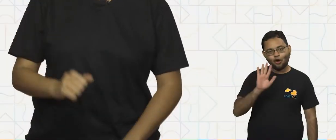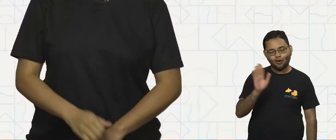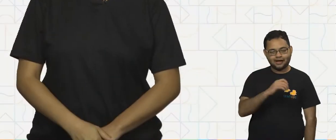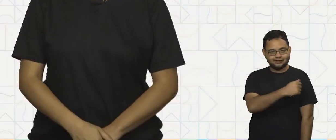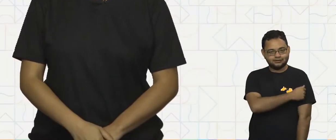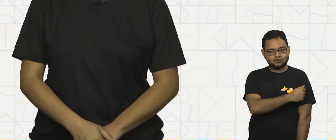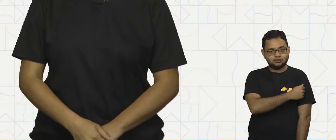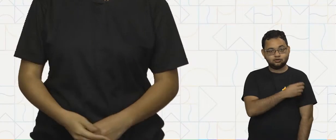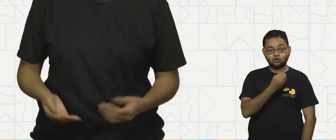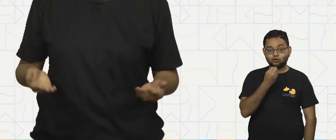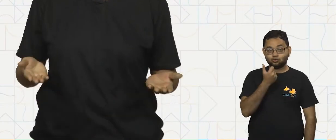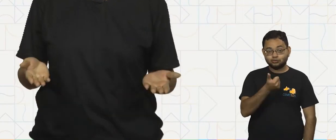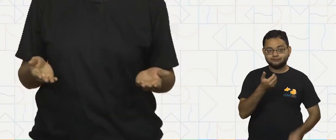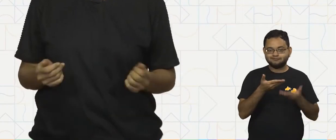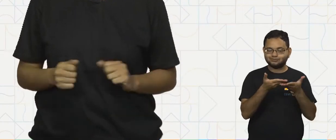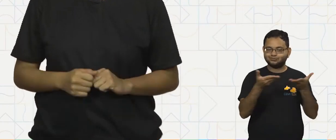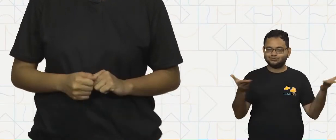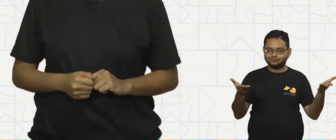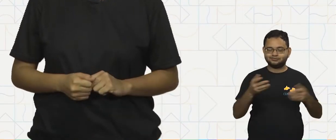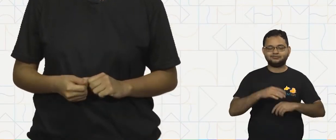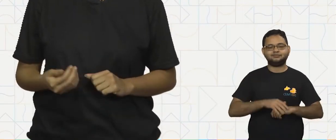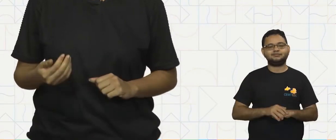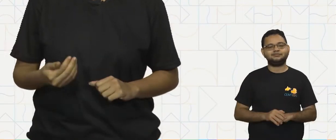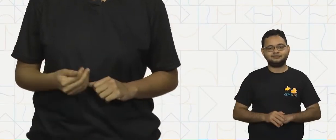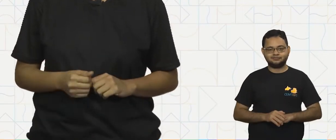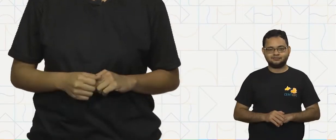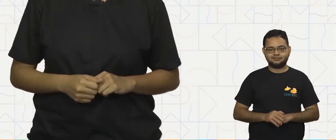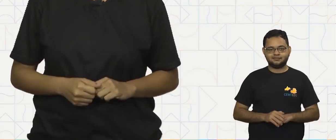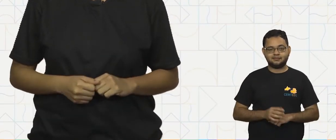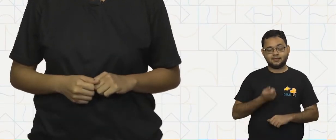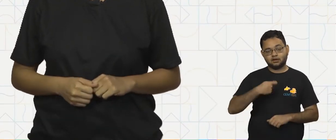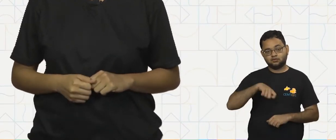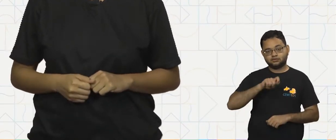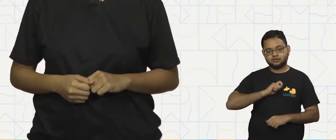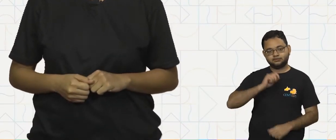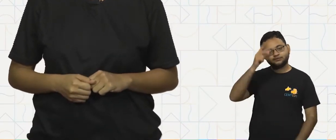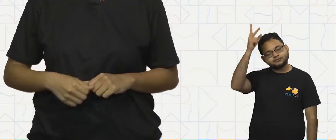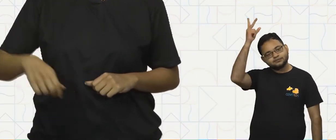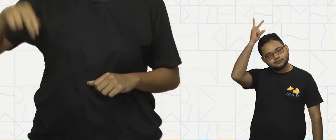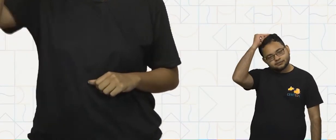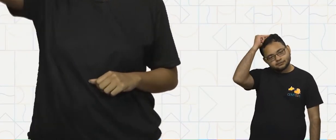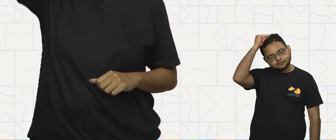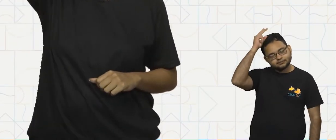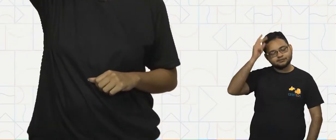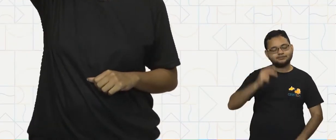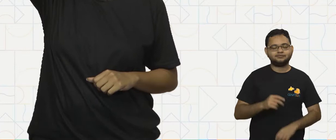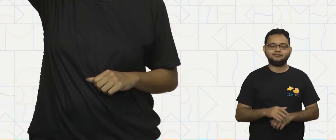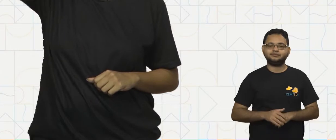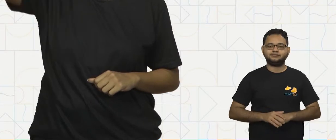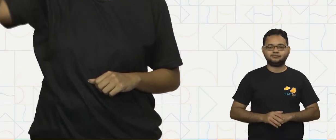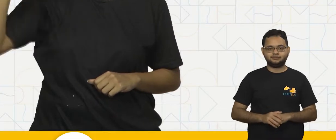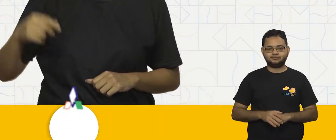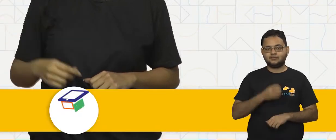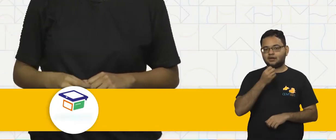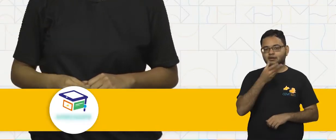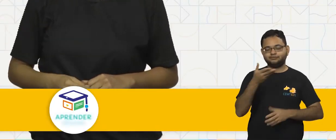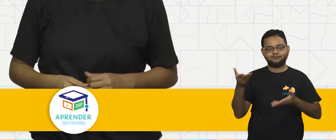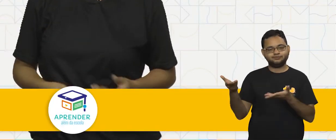Olá, querido estudante! Tudo bem com você? Sou a professora Arícia Gisele. O meu sinal é